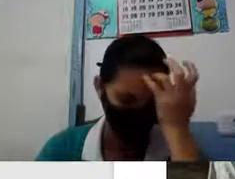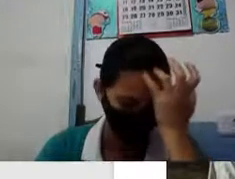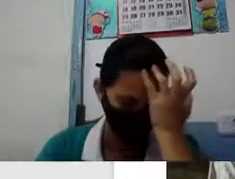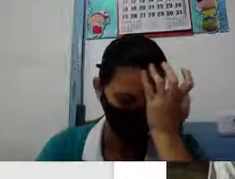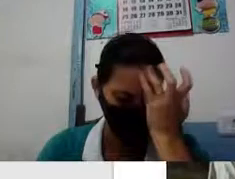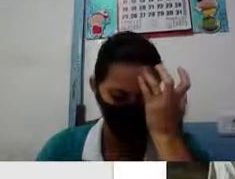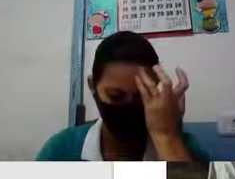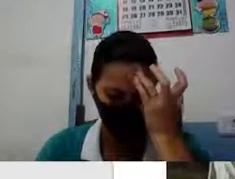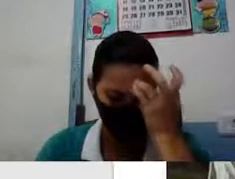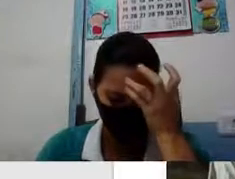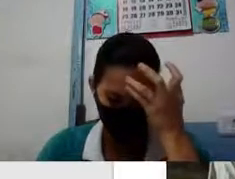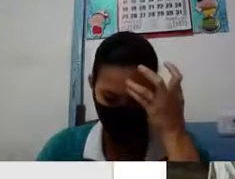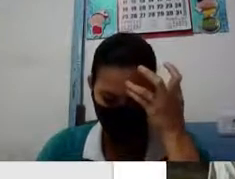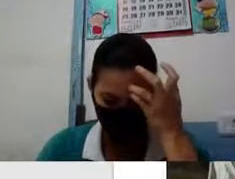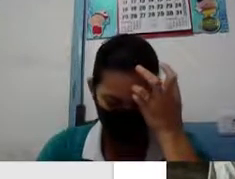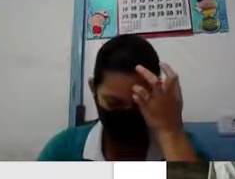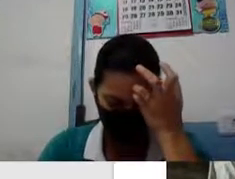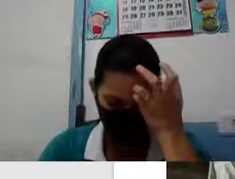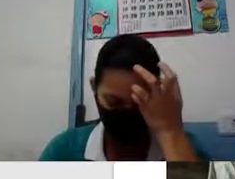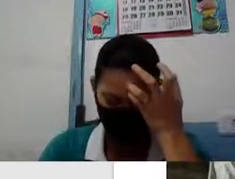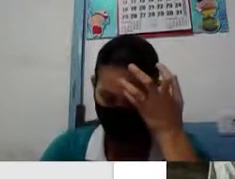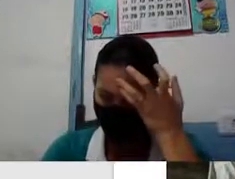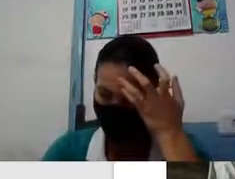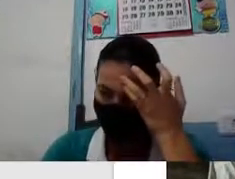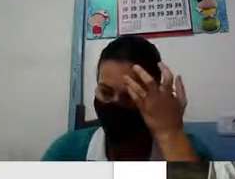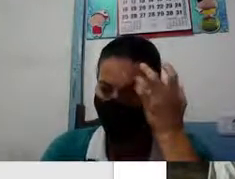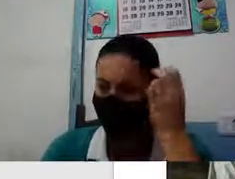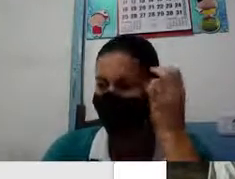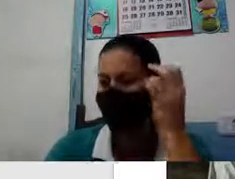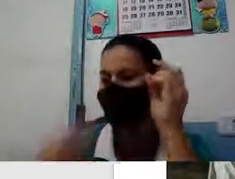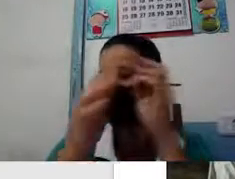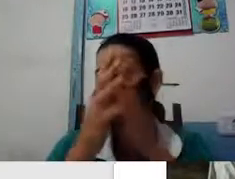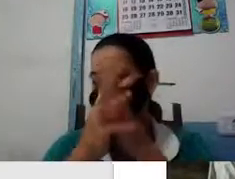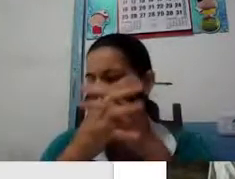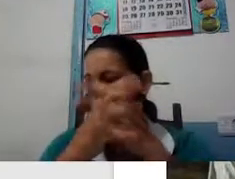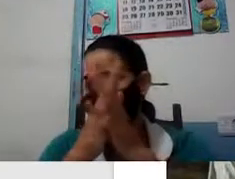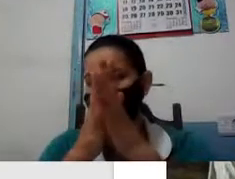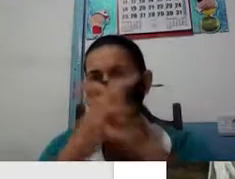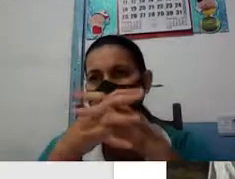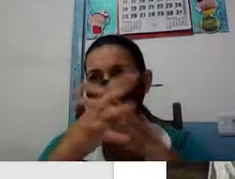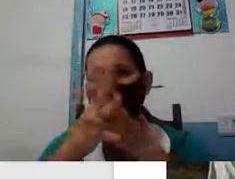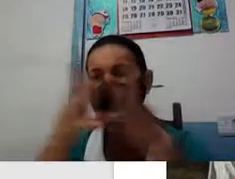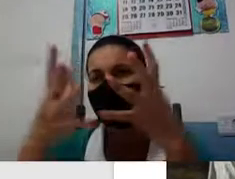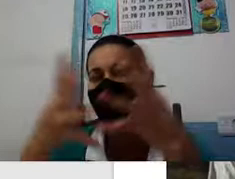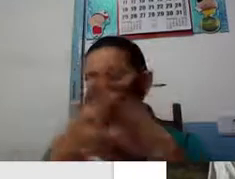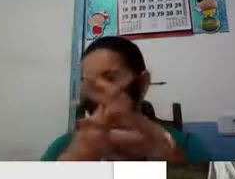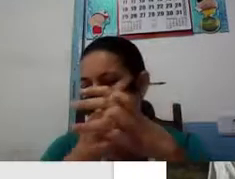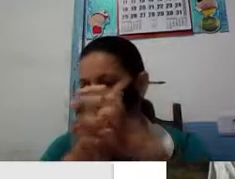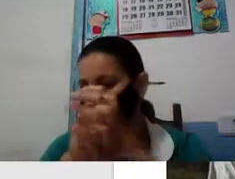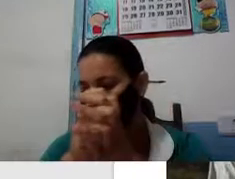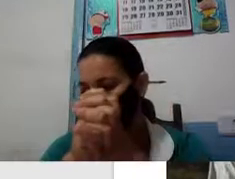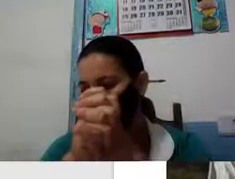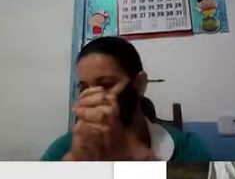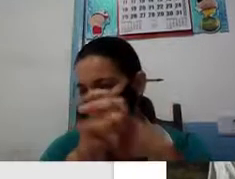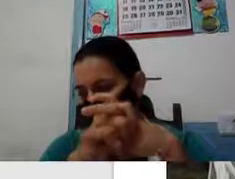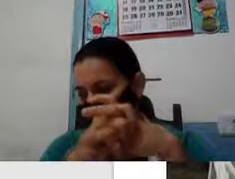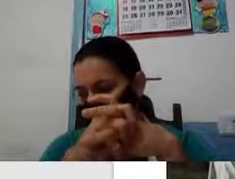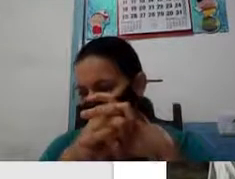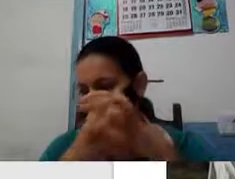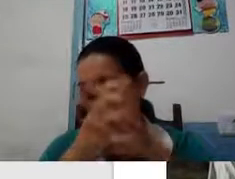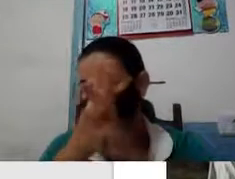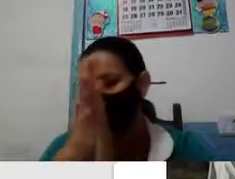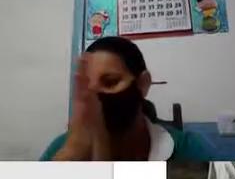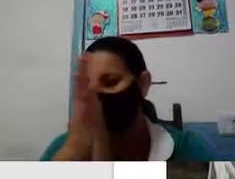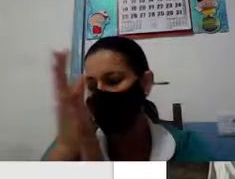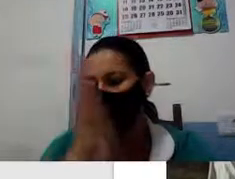jogos argumentativos e o uso de grandes sutilezas de raciocínio. Então, este período literário, neste período barroco, dentro da